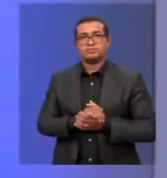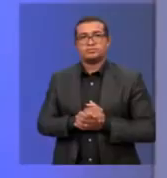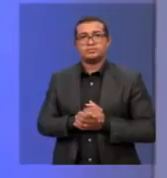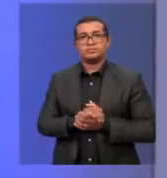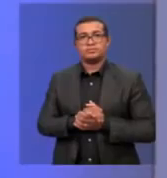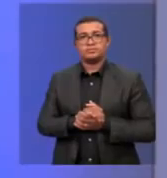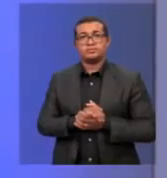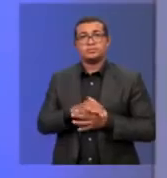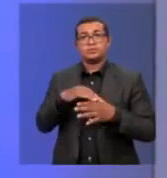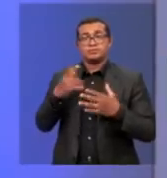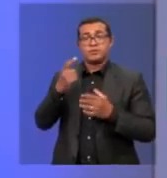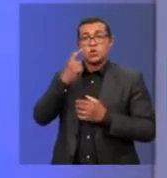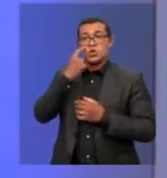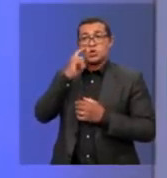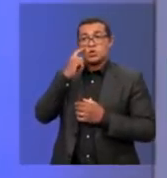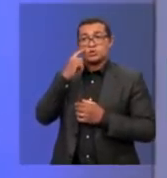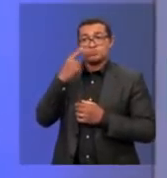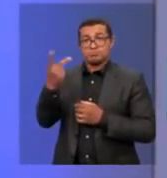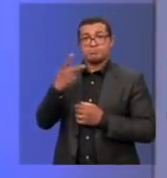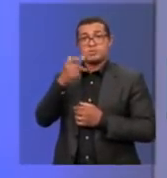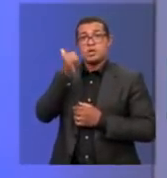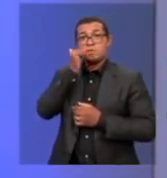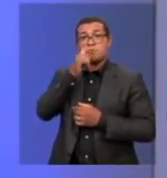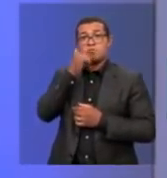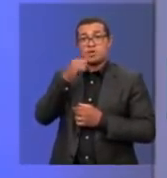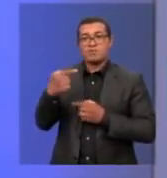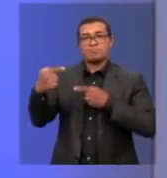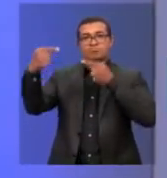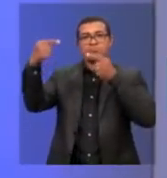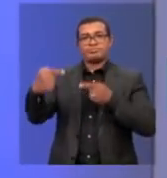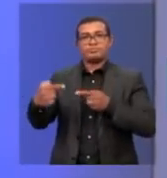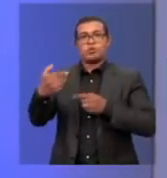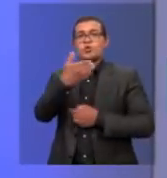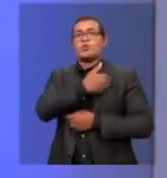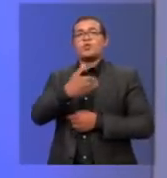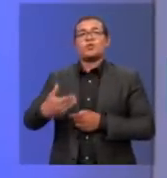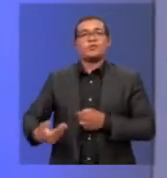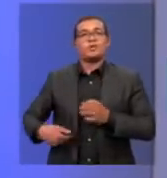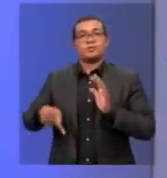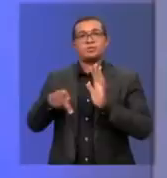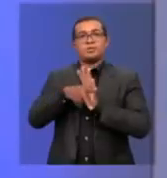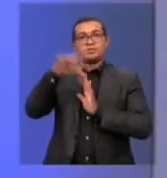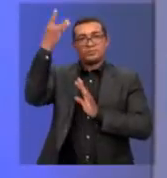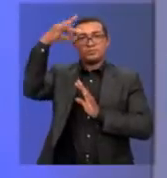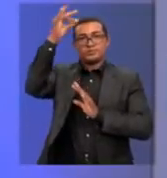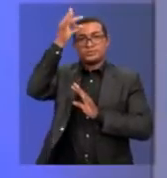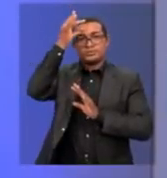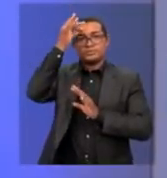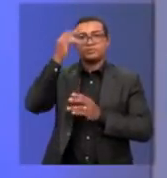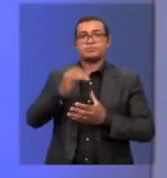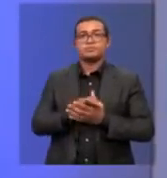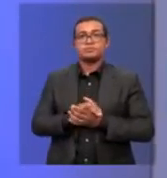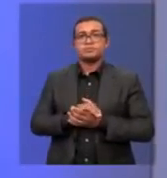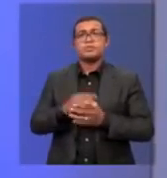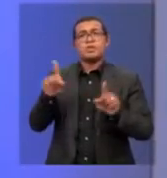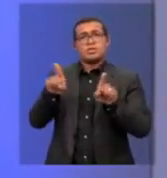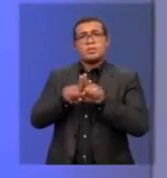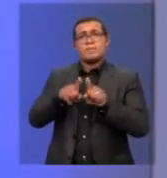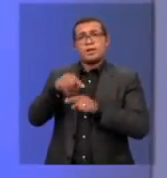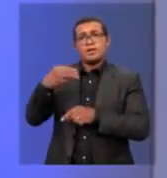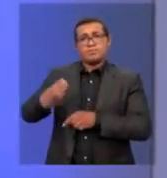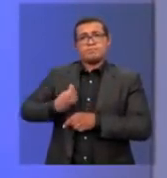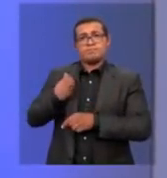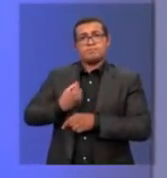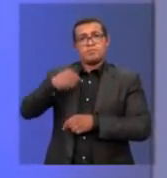candidata rose somos duas mulheres disputando o governo do estado e estamos também no estado do espírito